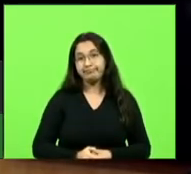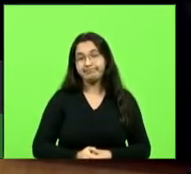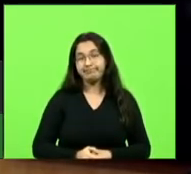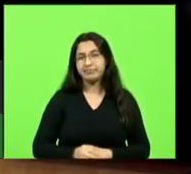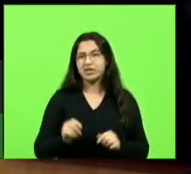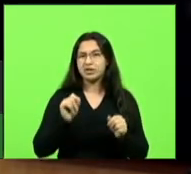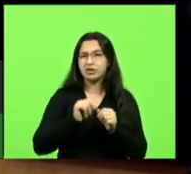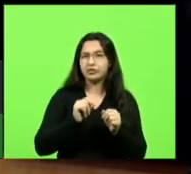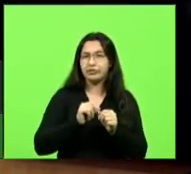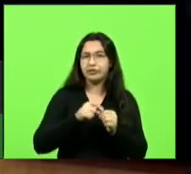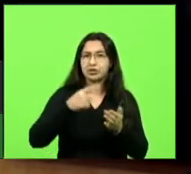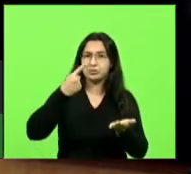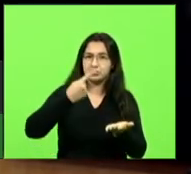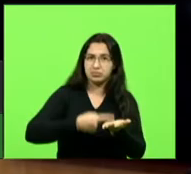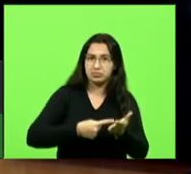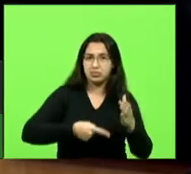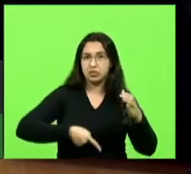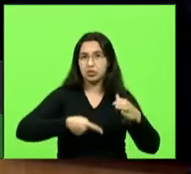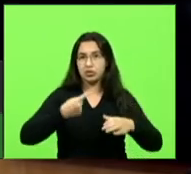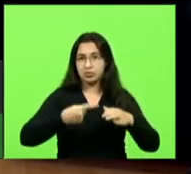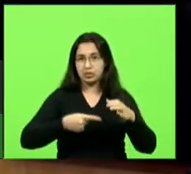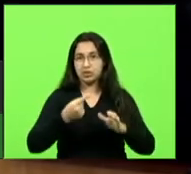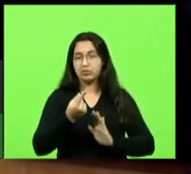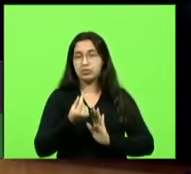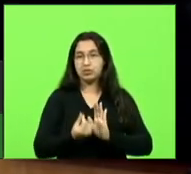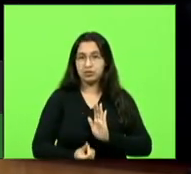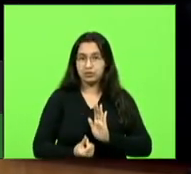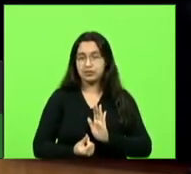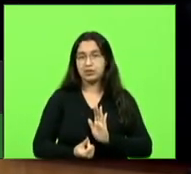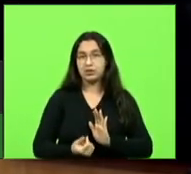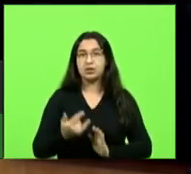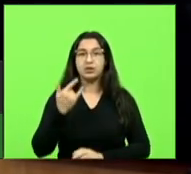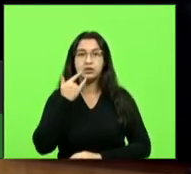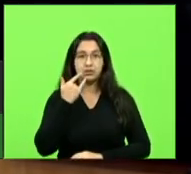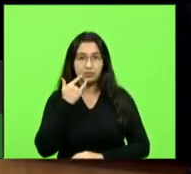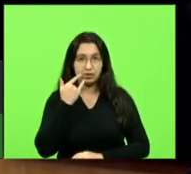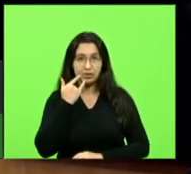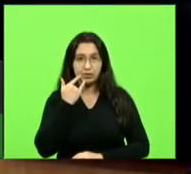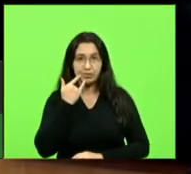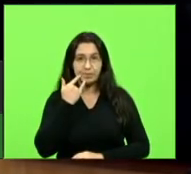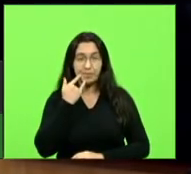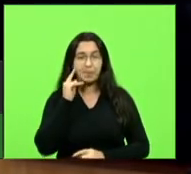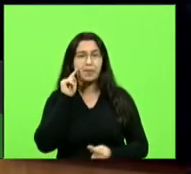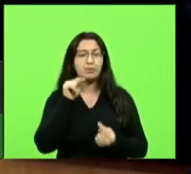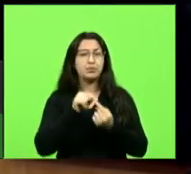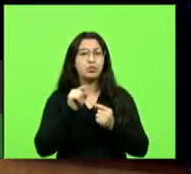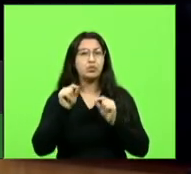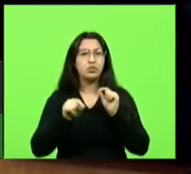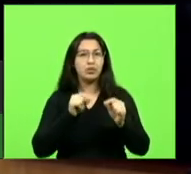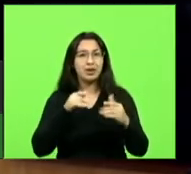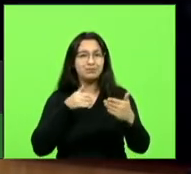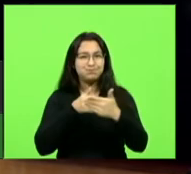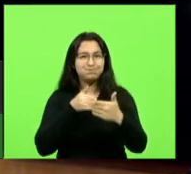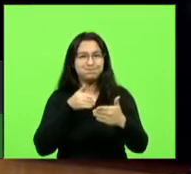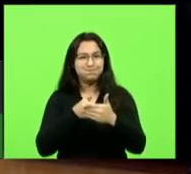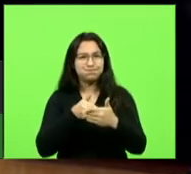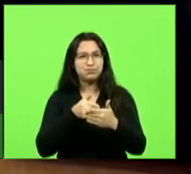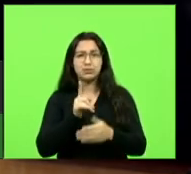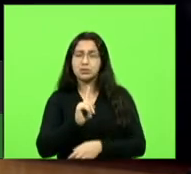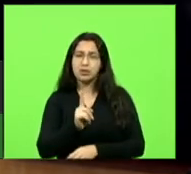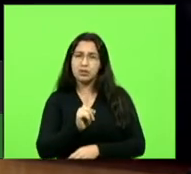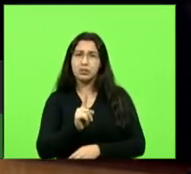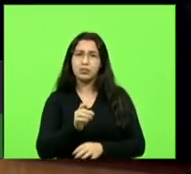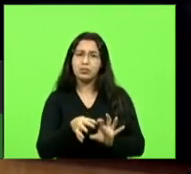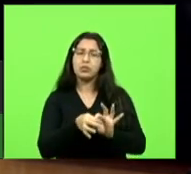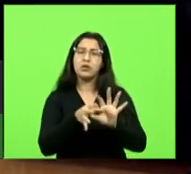um acordo na Comissão de Finanças, deputado Mauro, com o objetivo de não travar esse benefício, não impedir